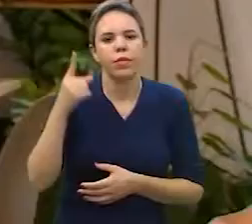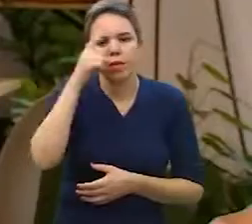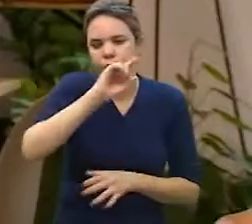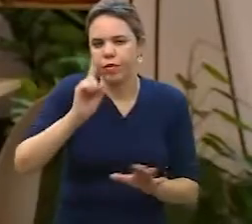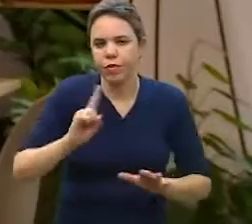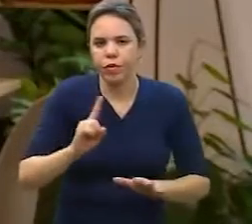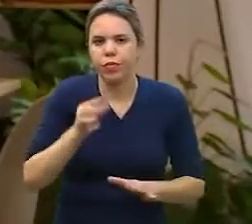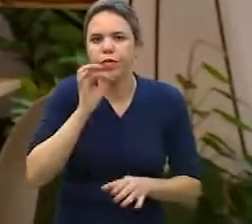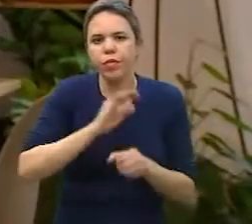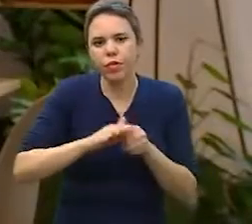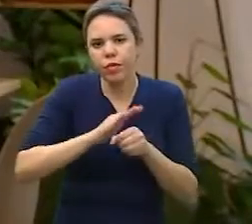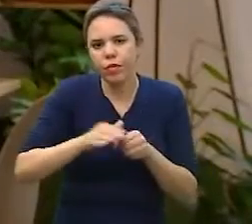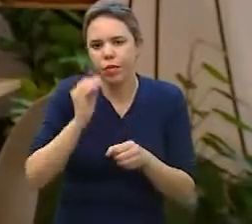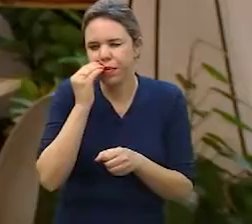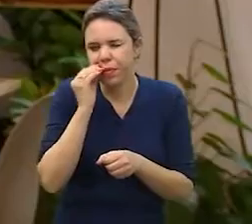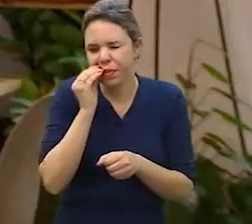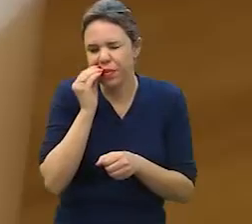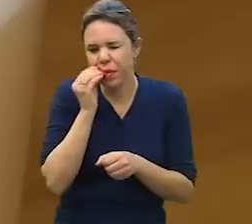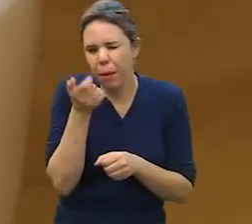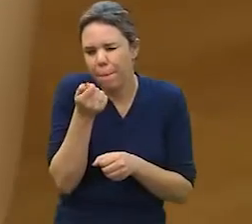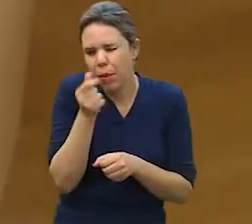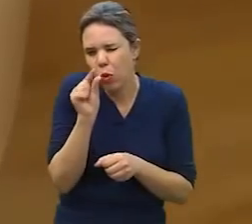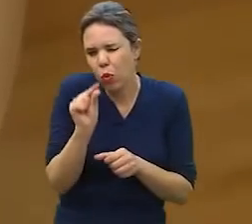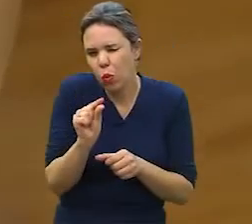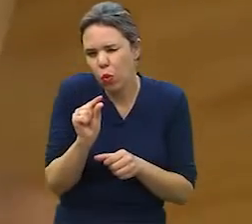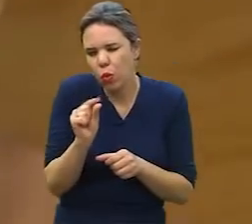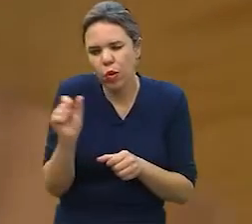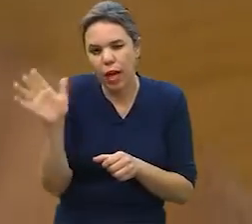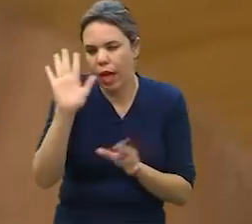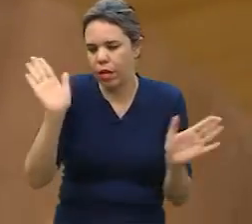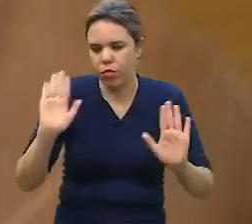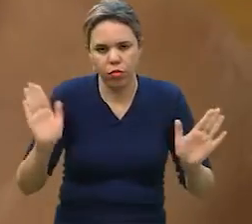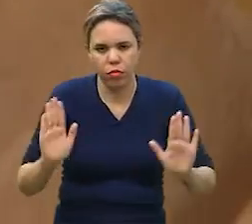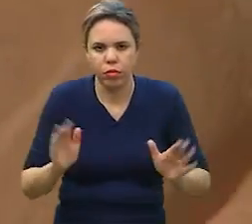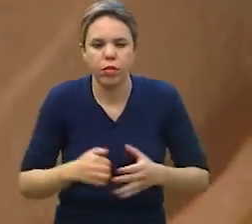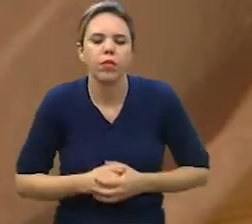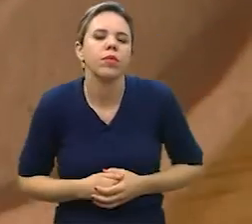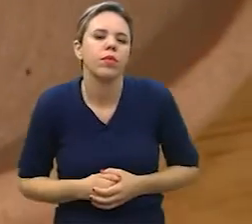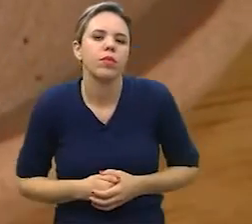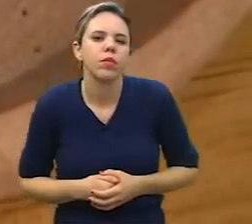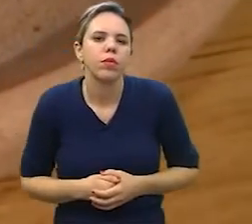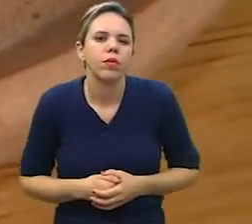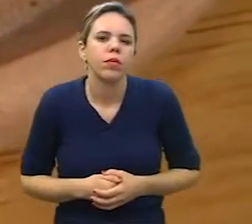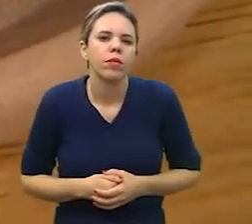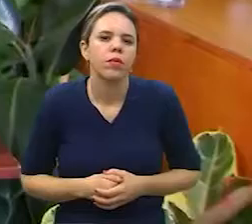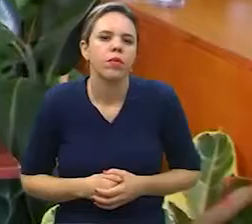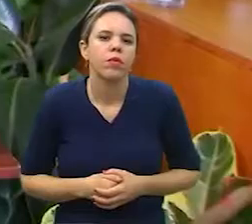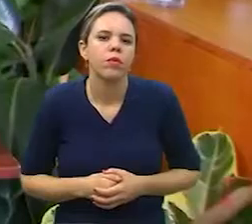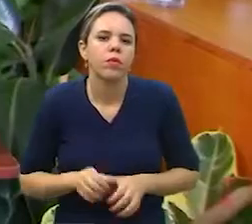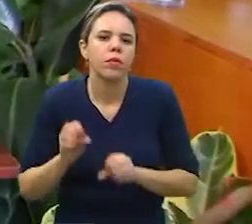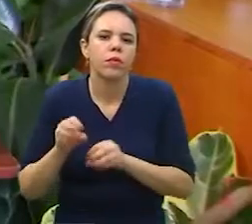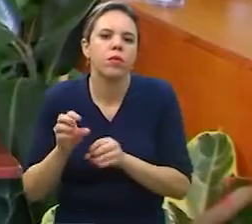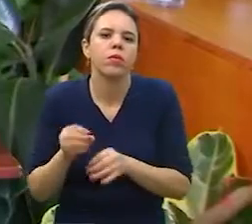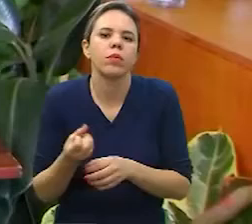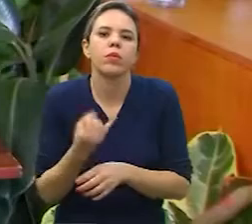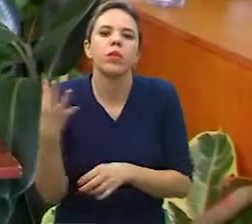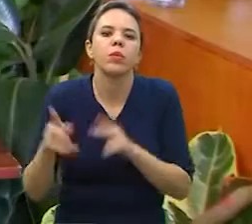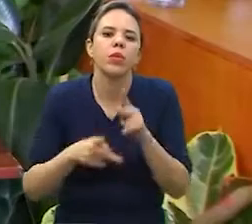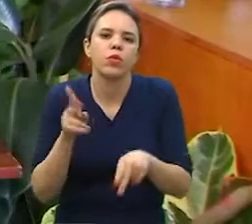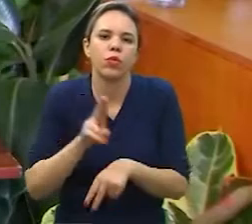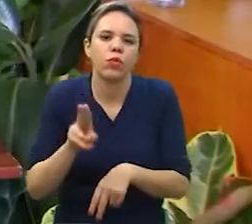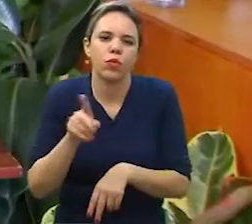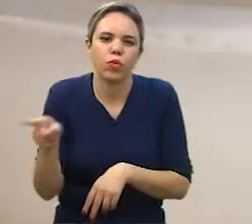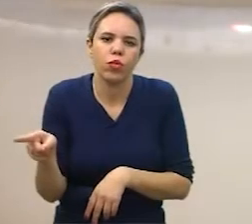Nada difícil. E raspinha de limão sobra daquele tchan também. Nada caro. Nada caro. E aí, essa receita que a gente vai ensinar rende para